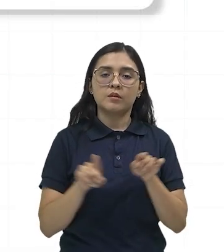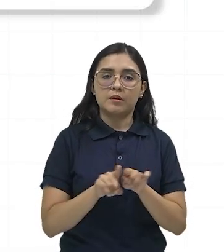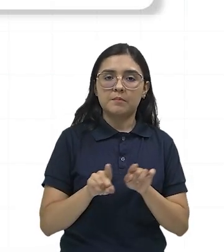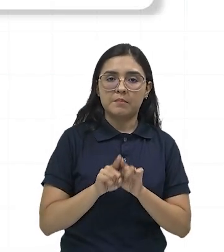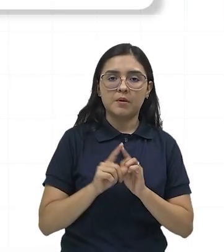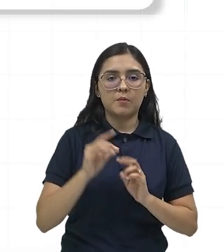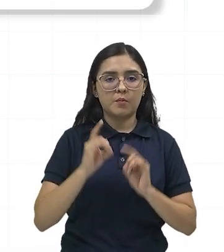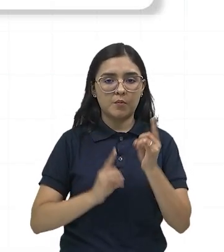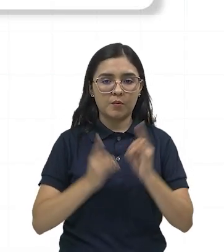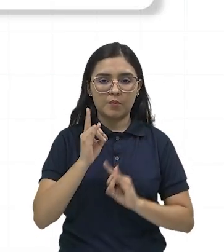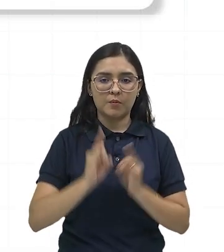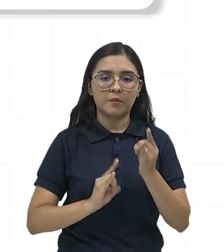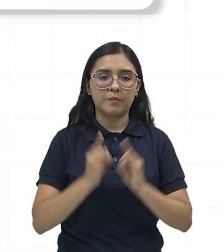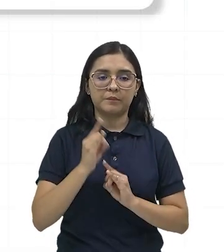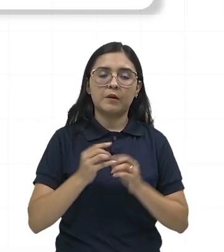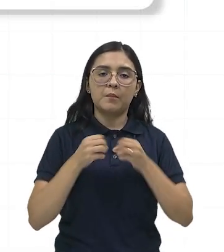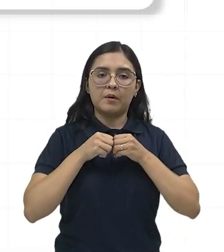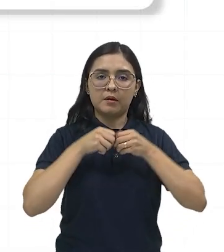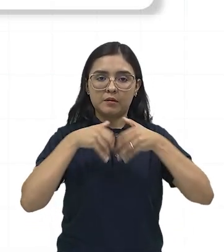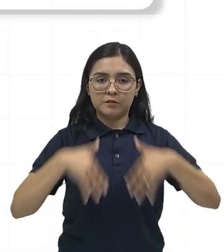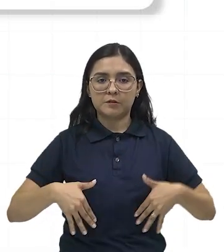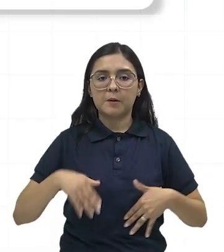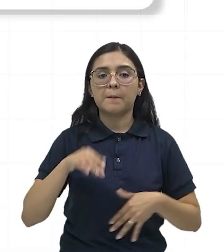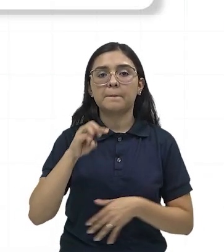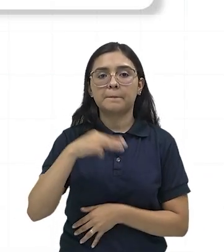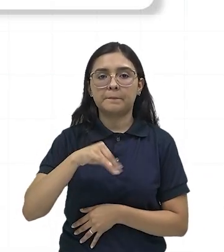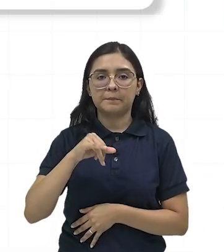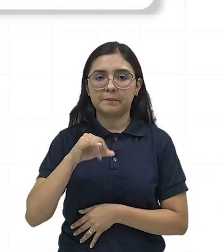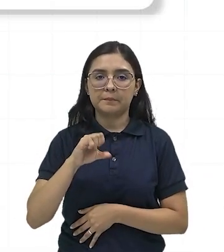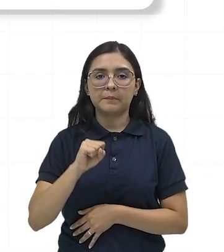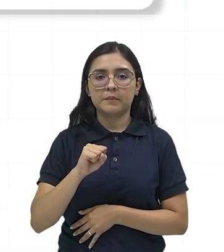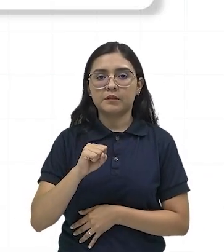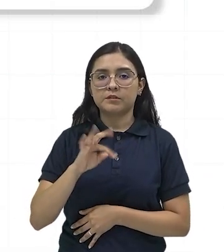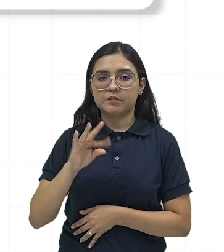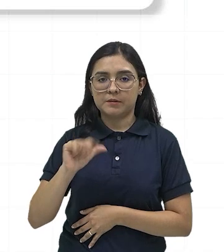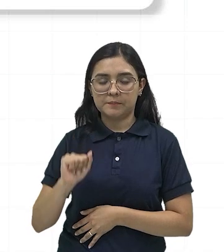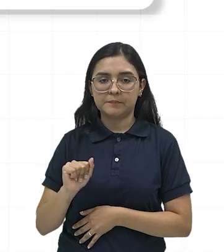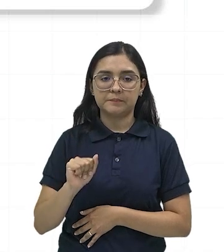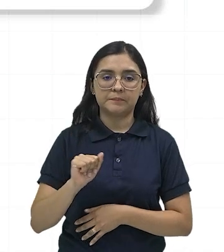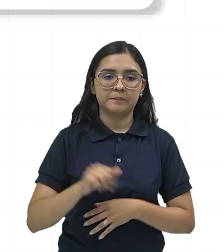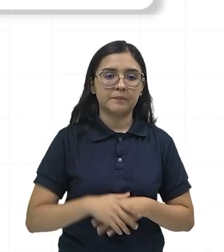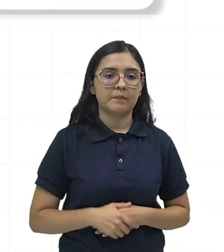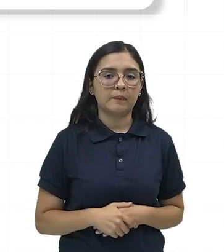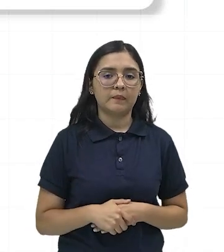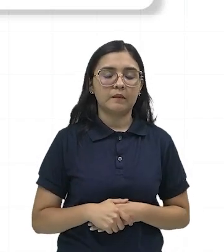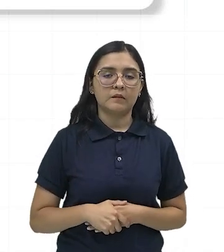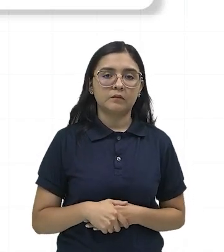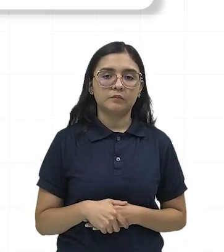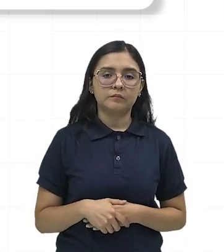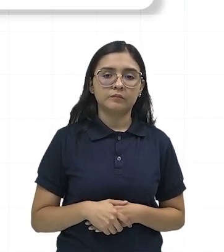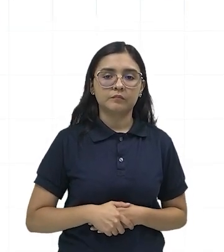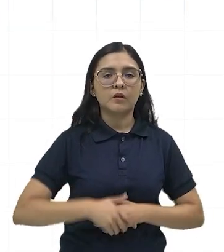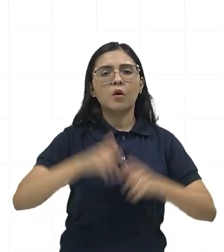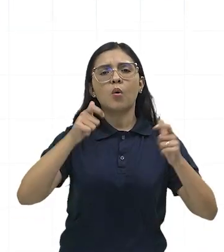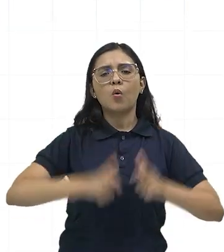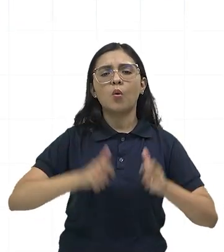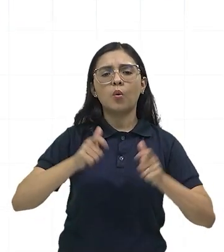ele é classificado como uma glândula mista, certo? E onde é que o pâncreas